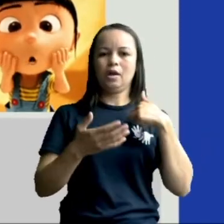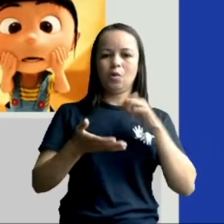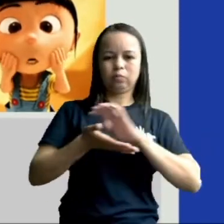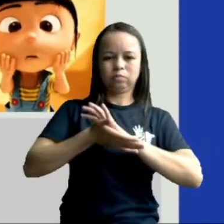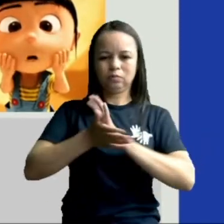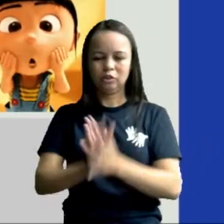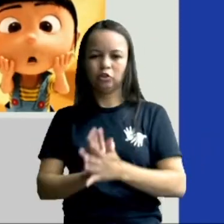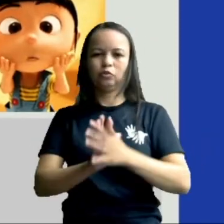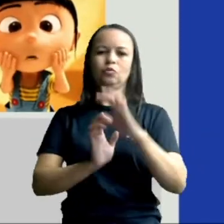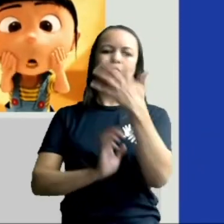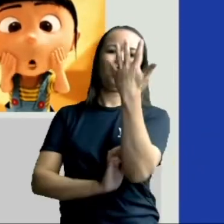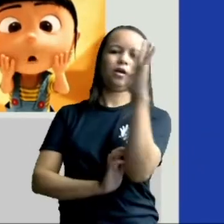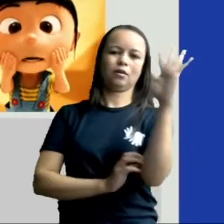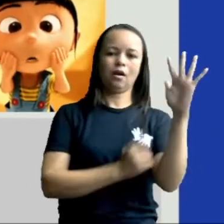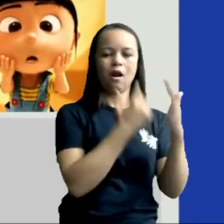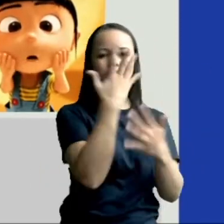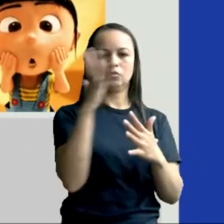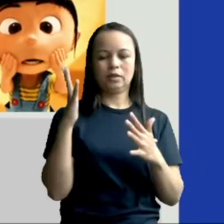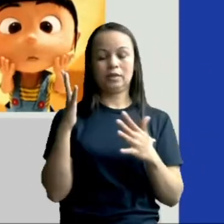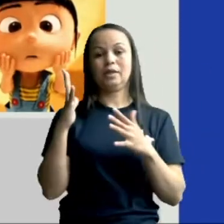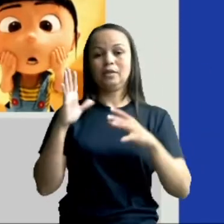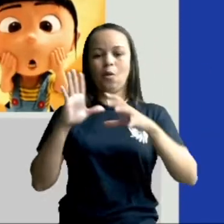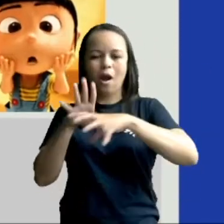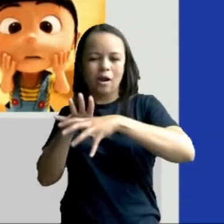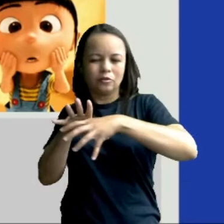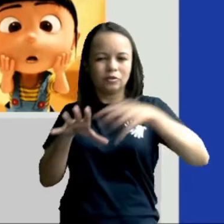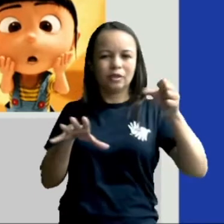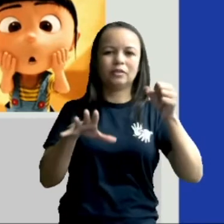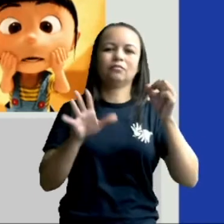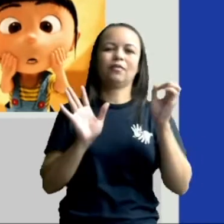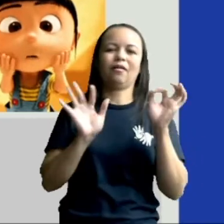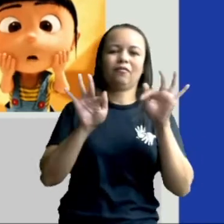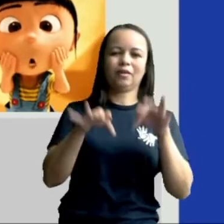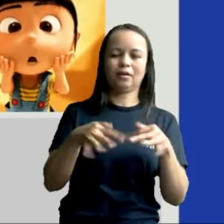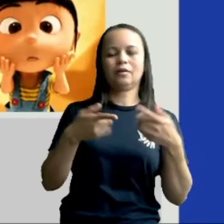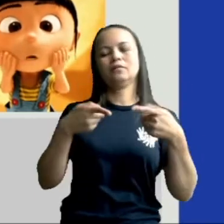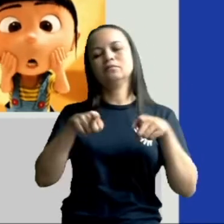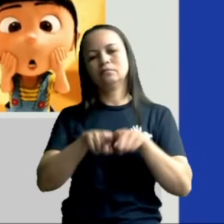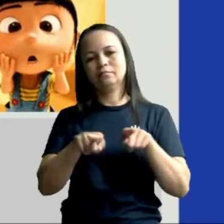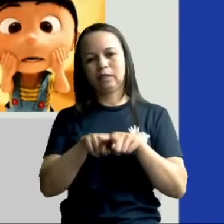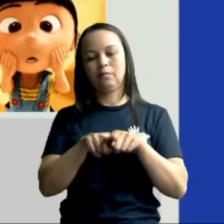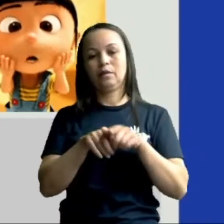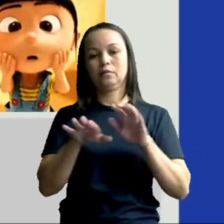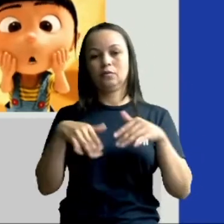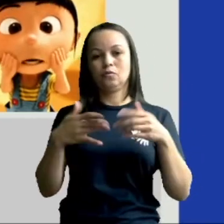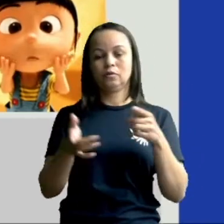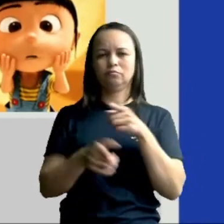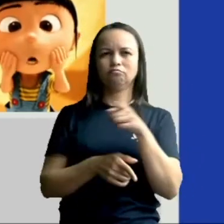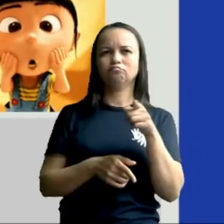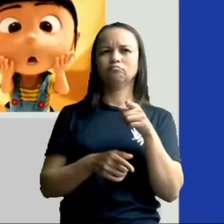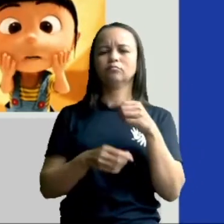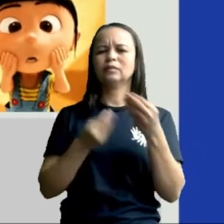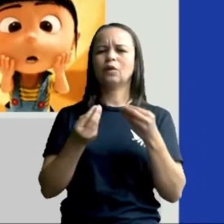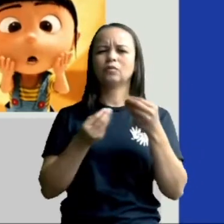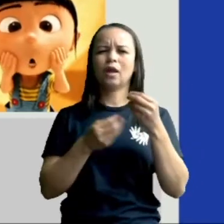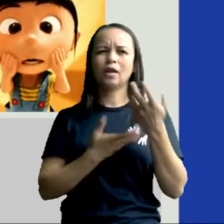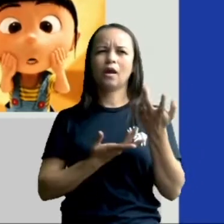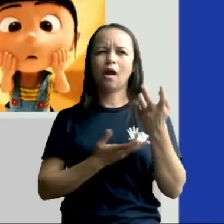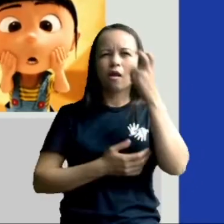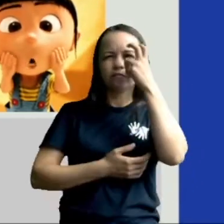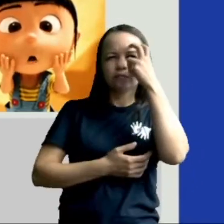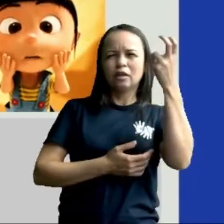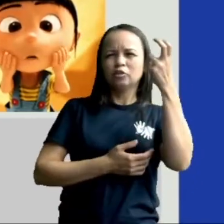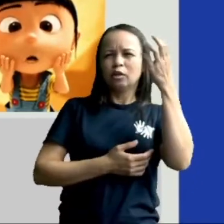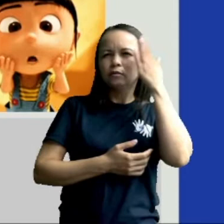praticamente a natureza. Então a extração ela vem com essa finalidade, né, também. Quando você não tem a sabedoria de